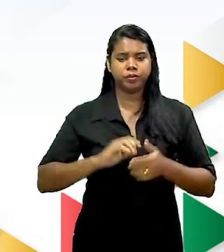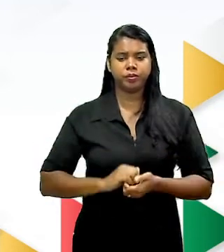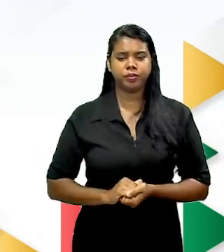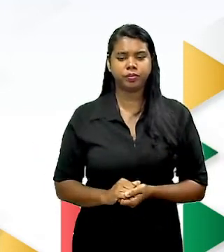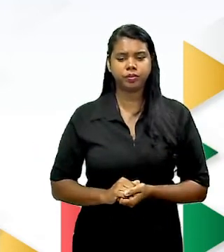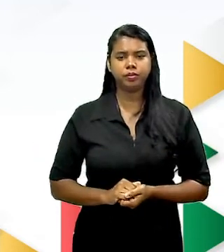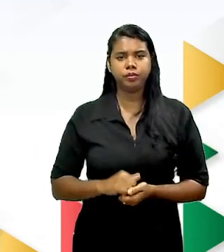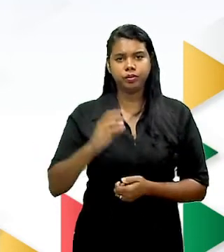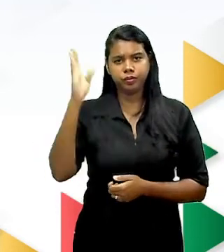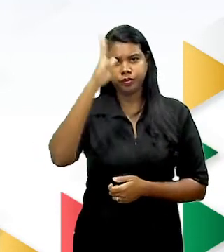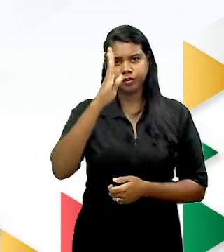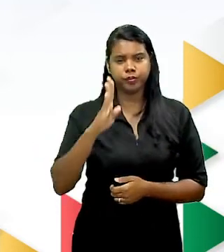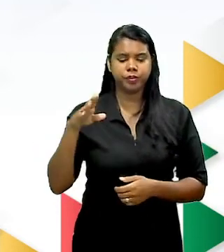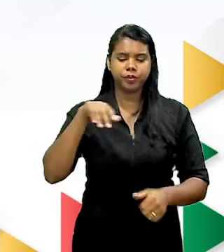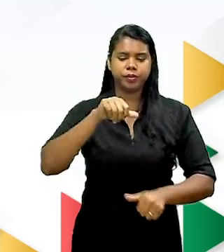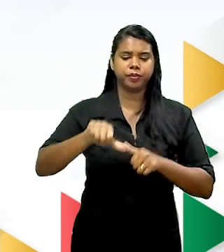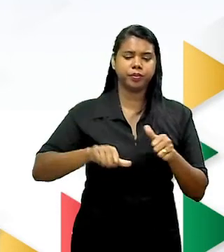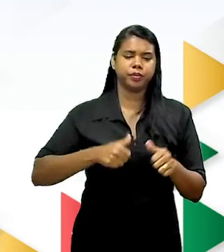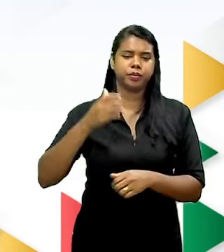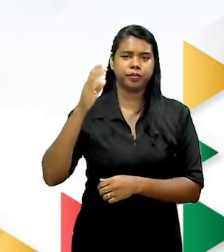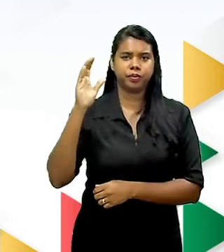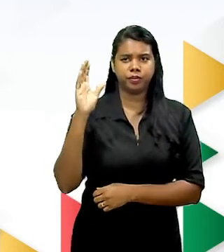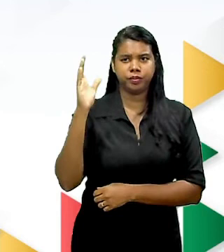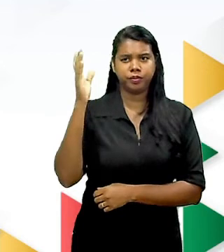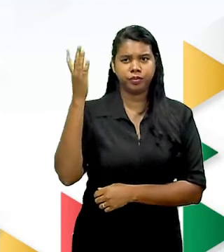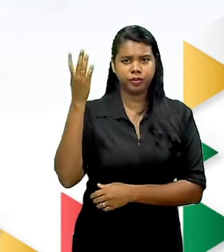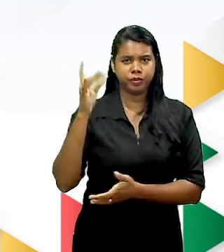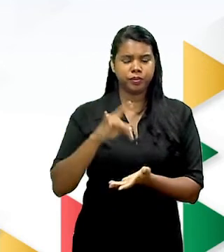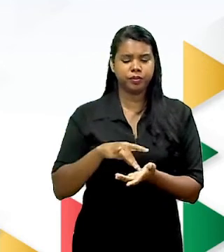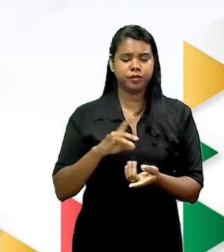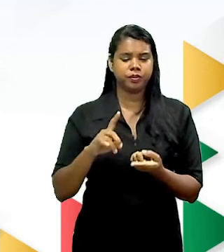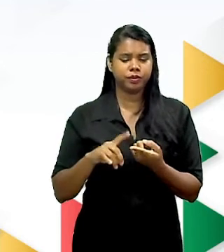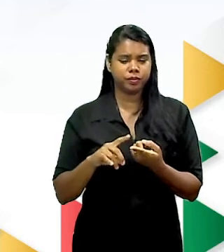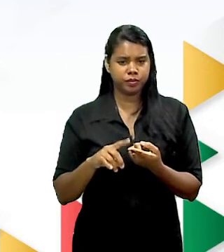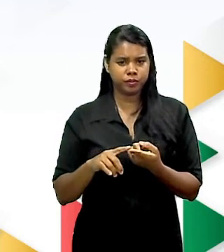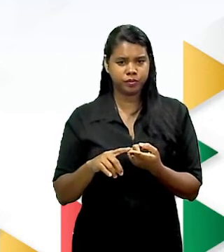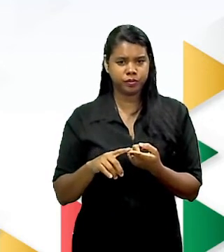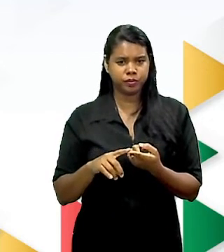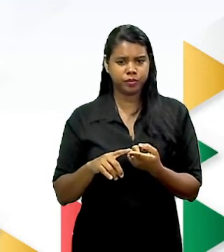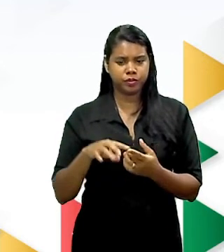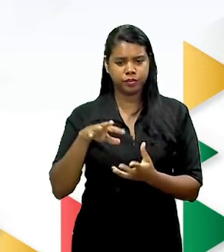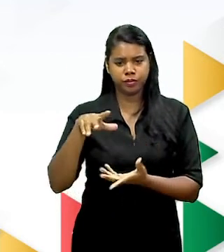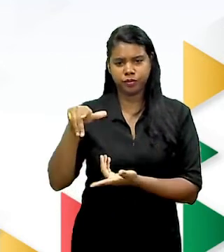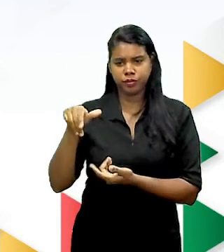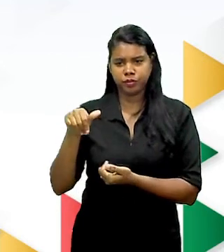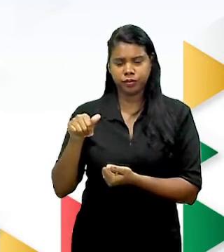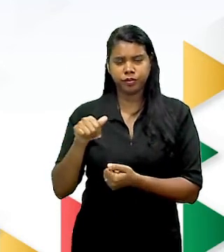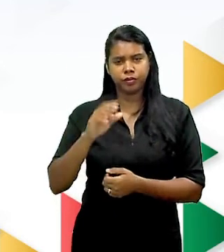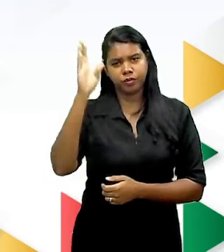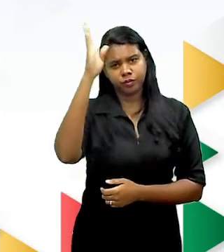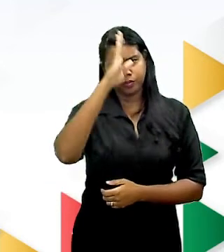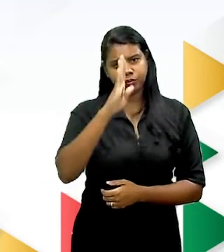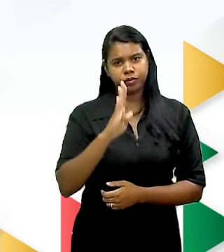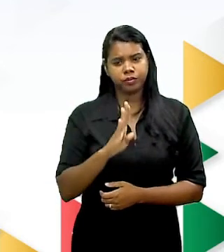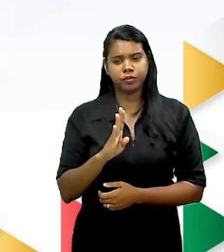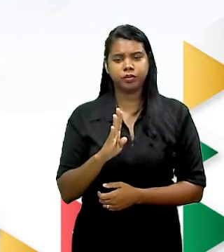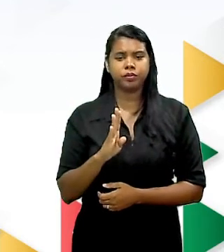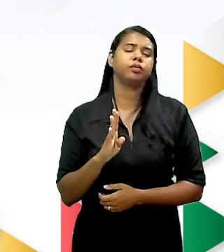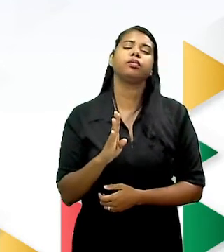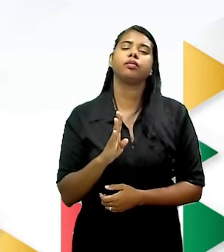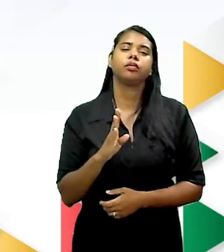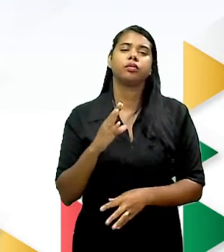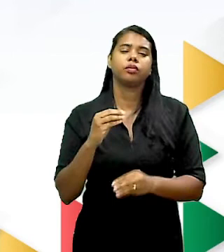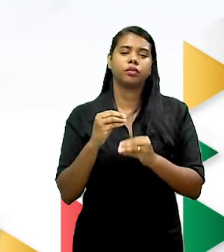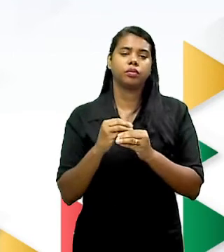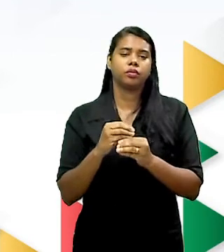Brasil, as mudanças climáticas globais atingem todo o planeta, sendo o Brasil um dos países que estão